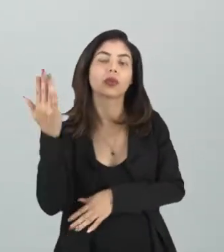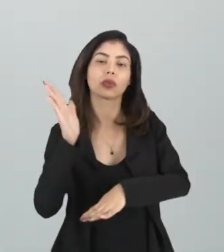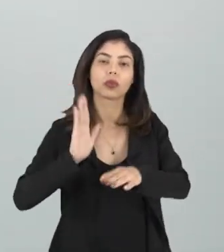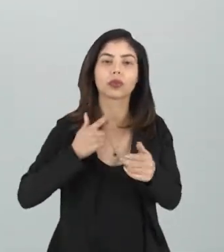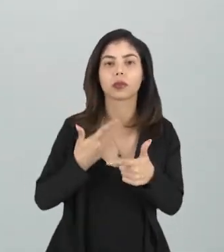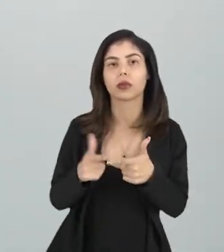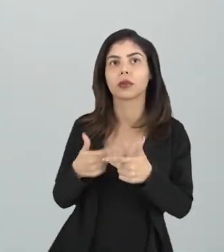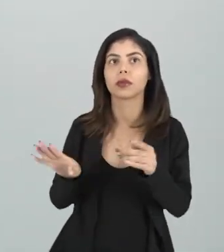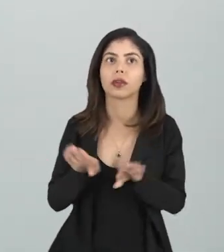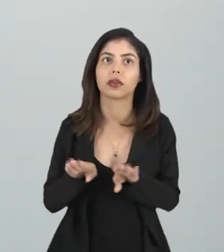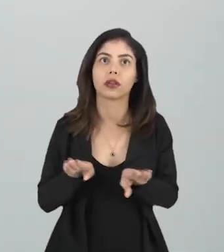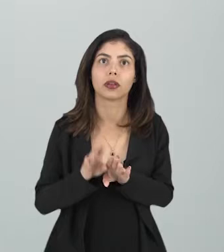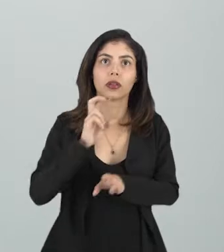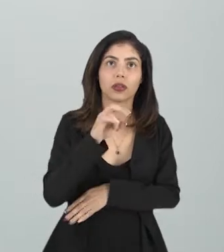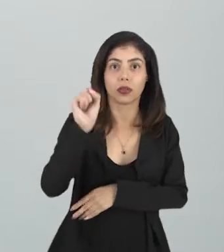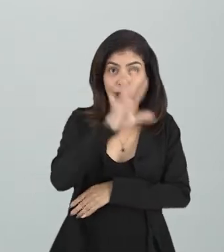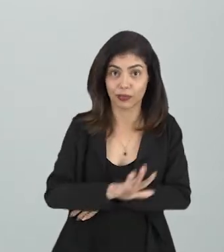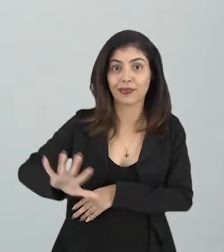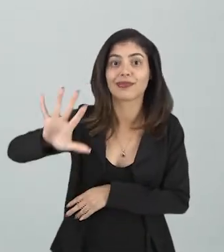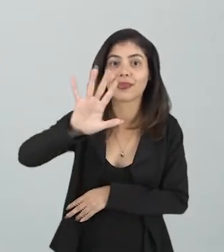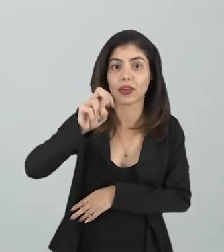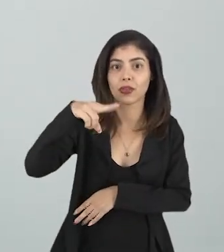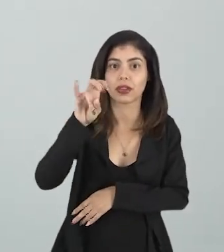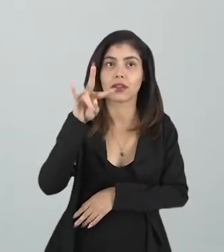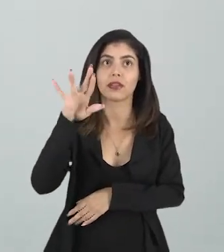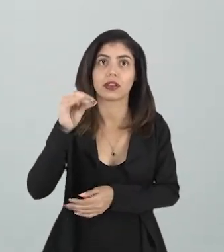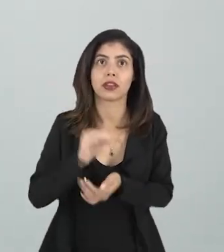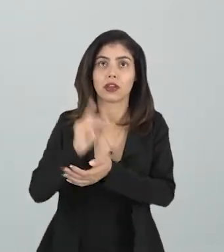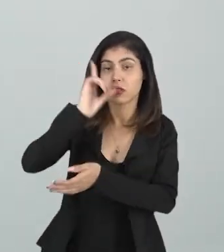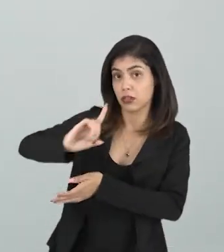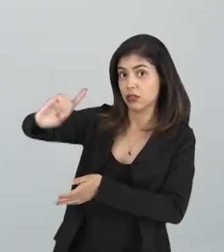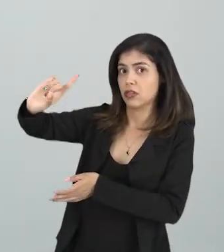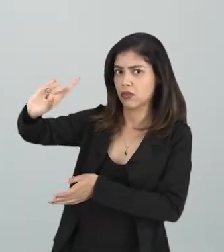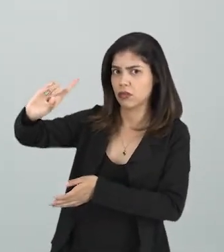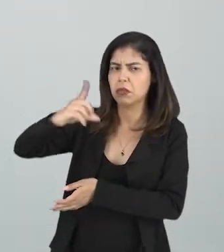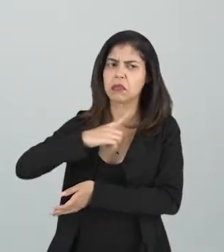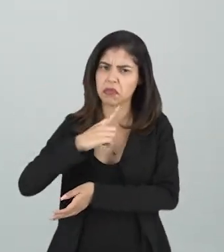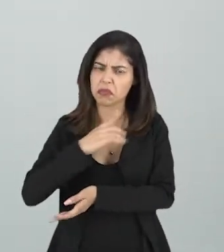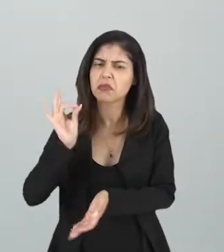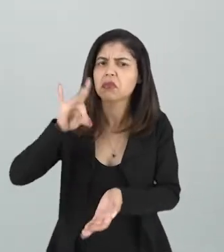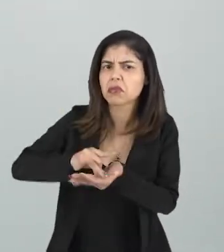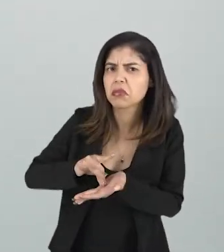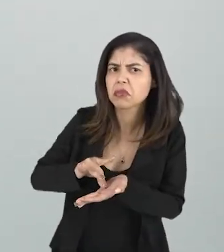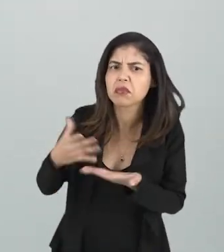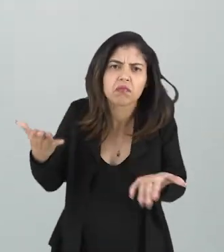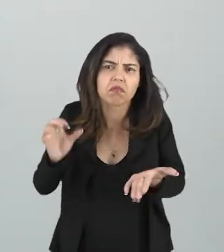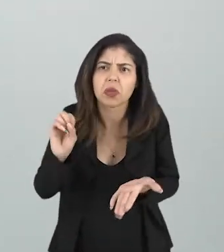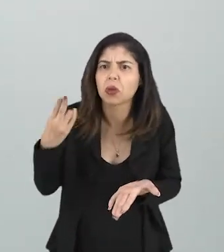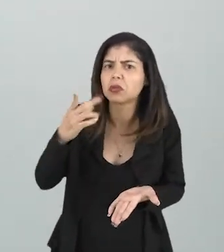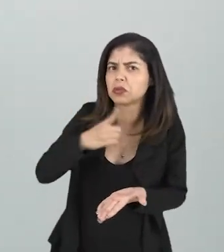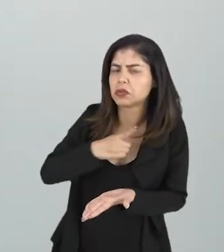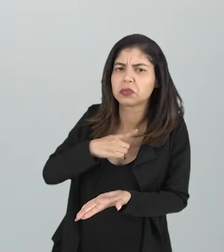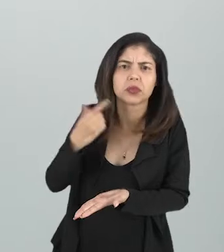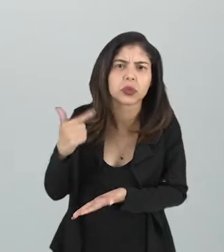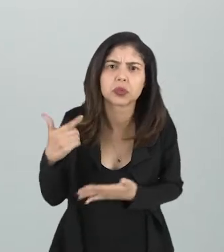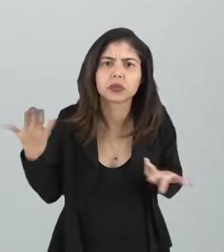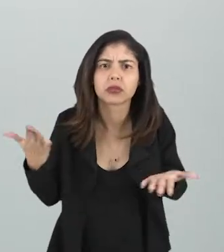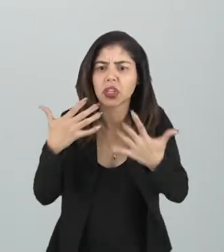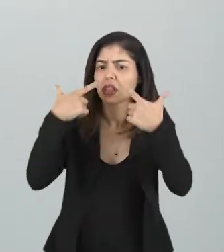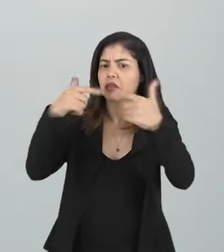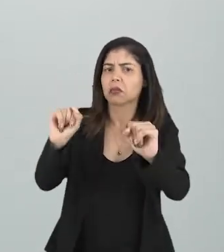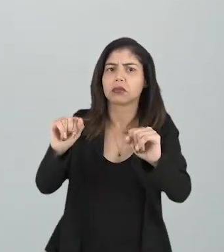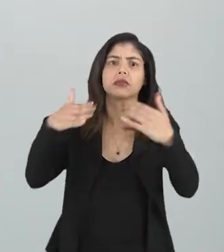problemas que são gerados, universais, a existência de Deus. Deus existe ou não existe? Onde que está? Deus está na